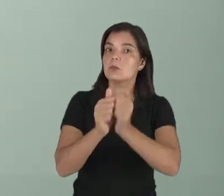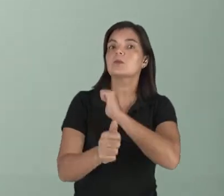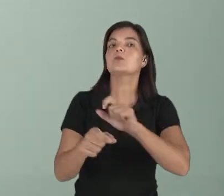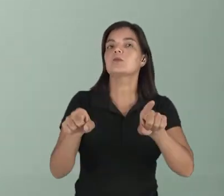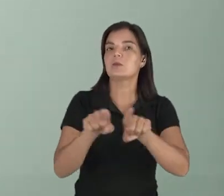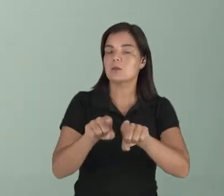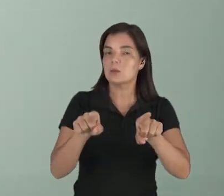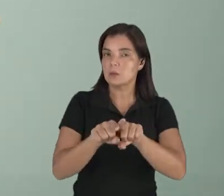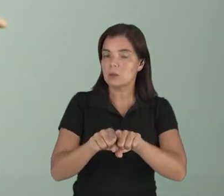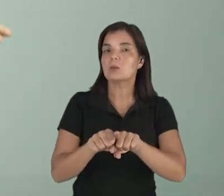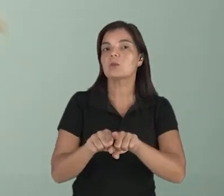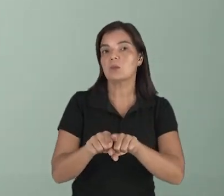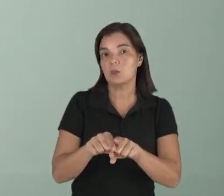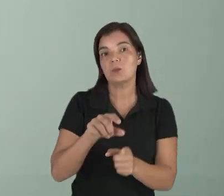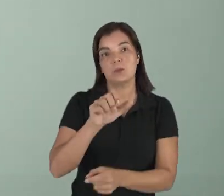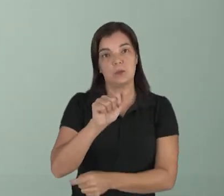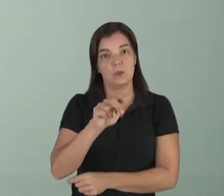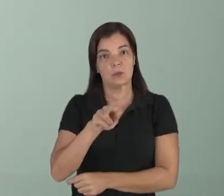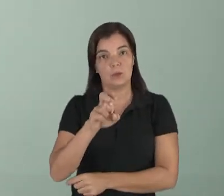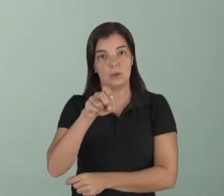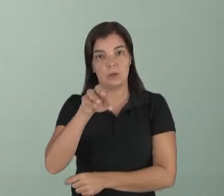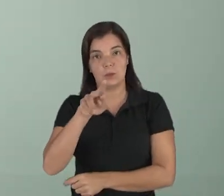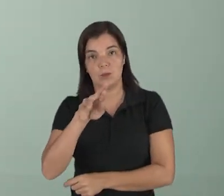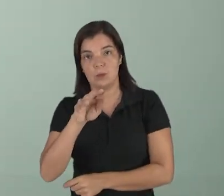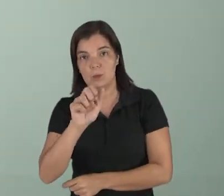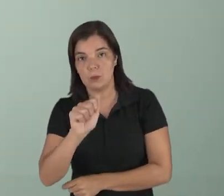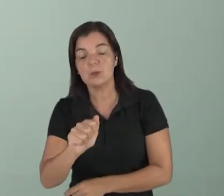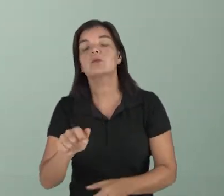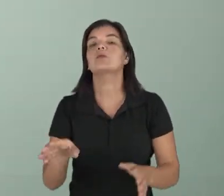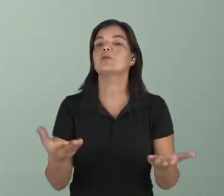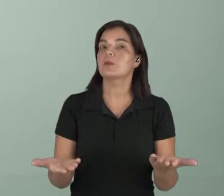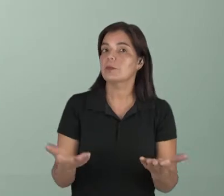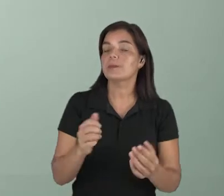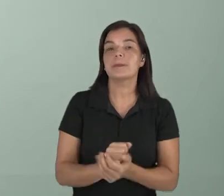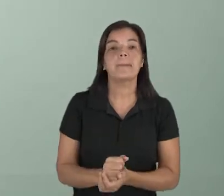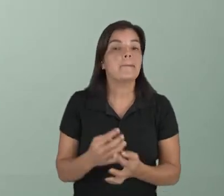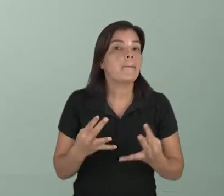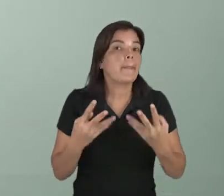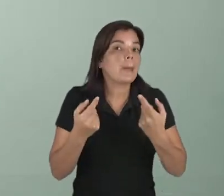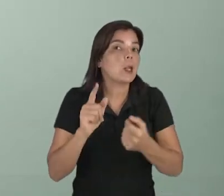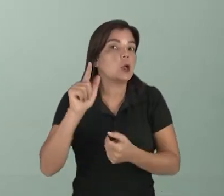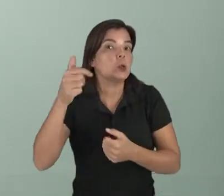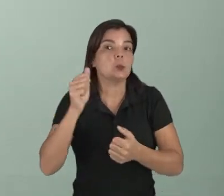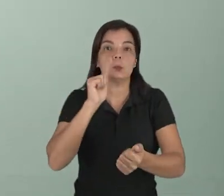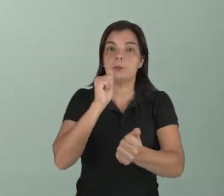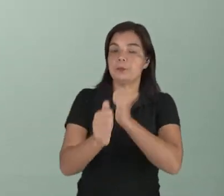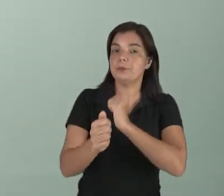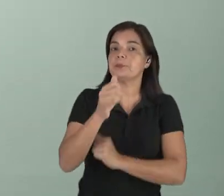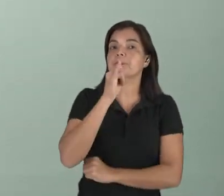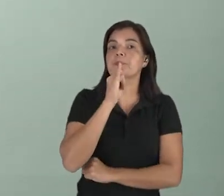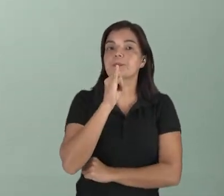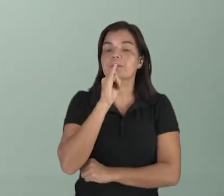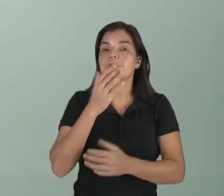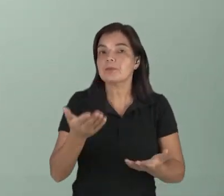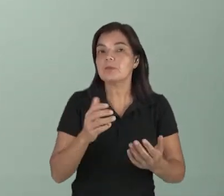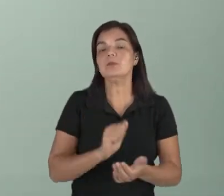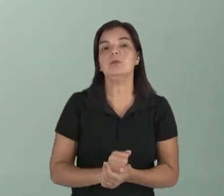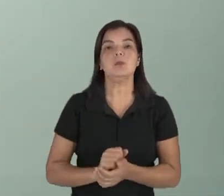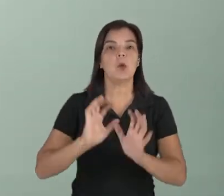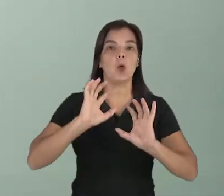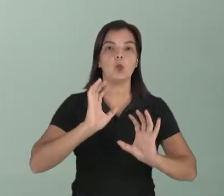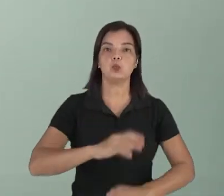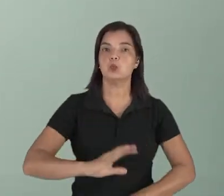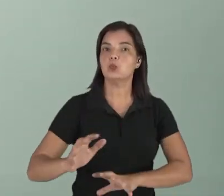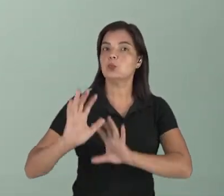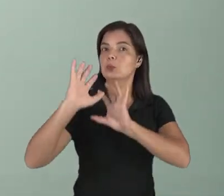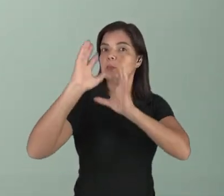aventuras ou radicais, no caso, né? Não é que nem outro esporte como o basquete, você pega